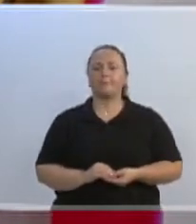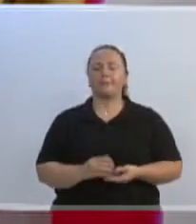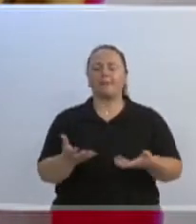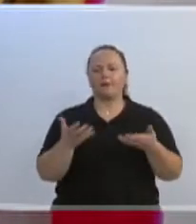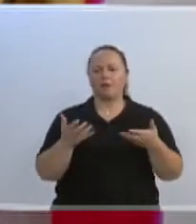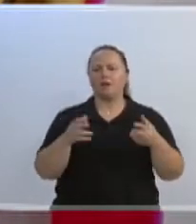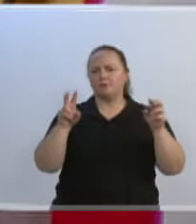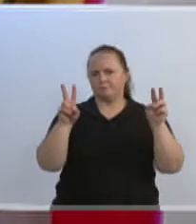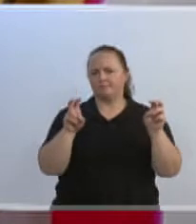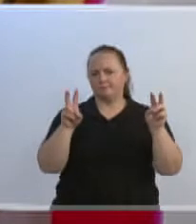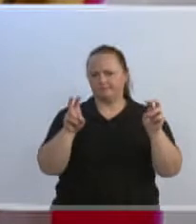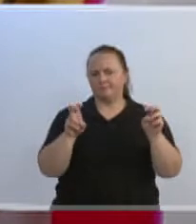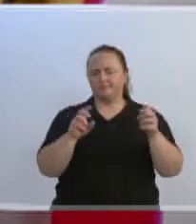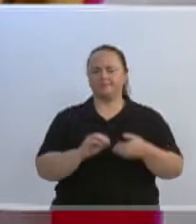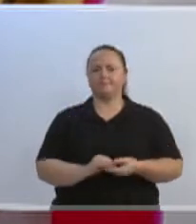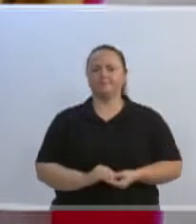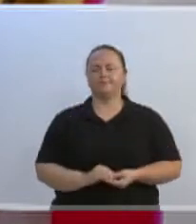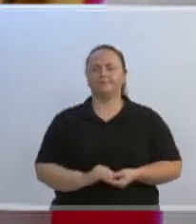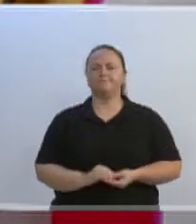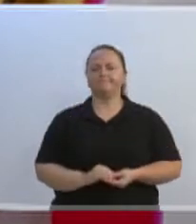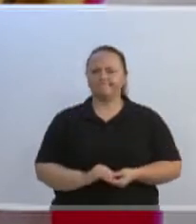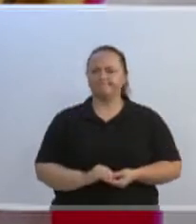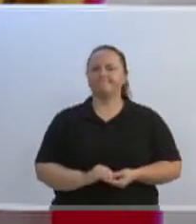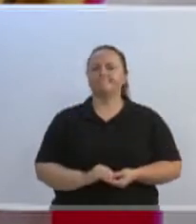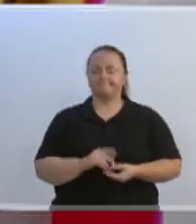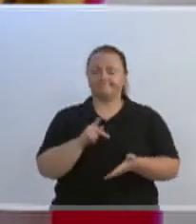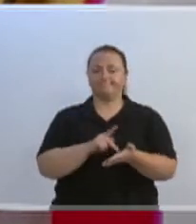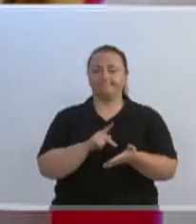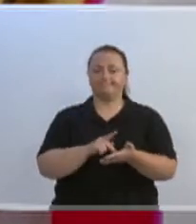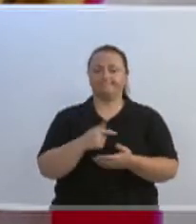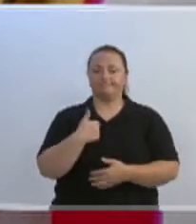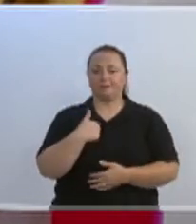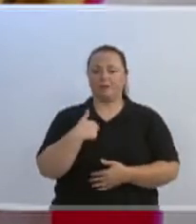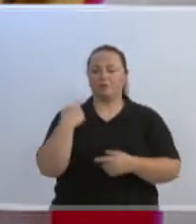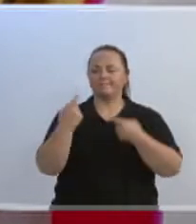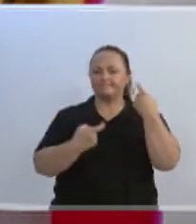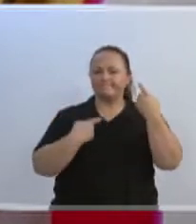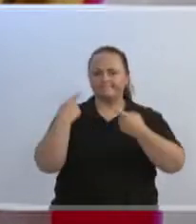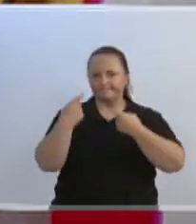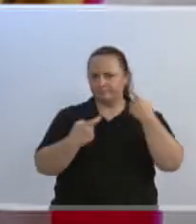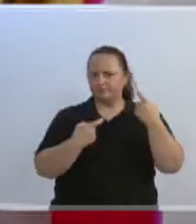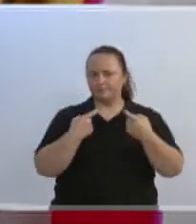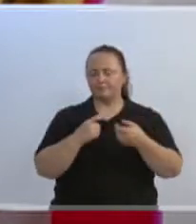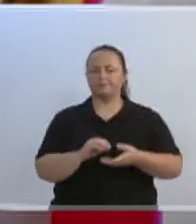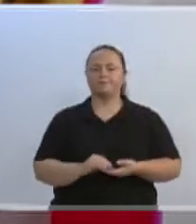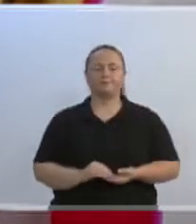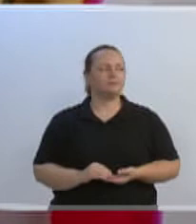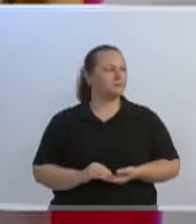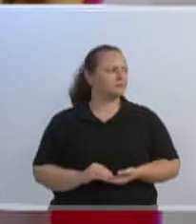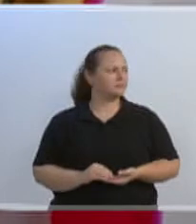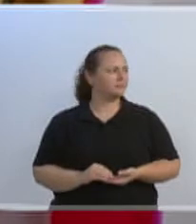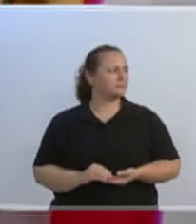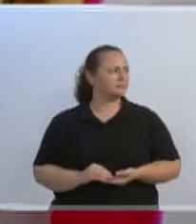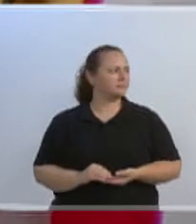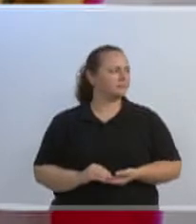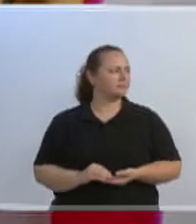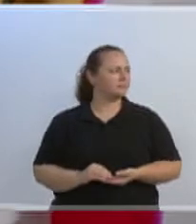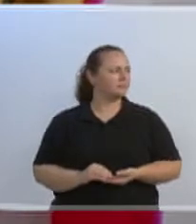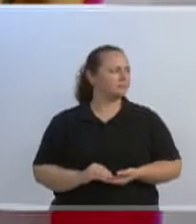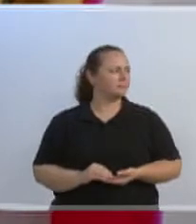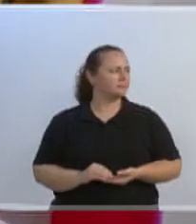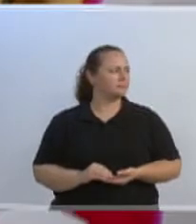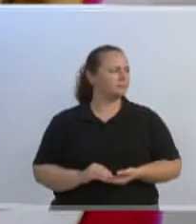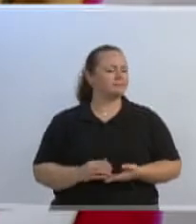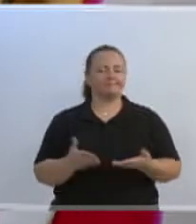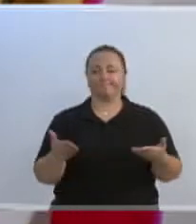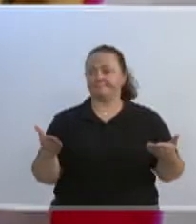de um assunto que me preocupa, que foi trazido nessa casa. Até porque,